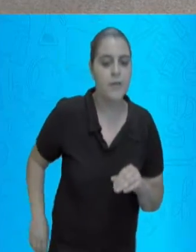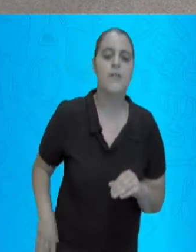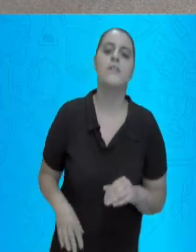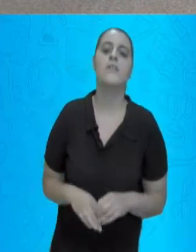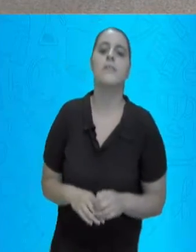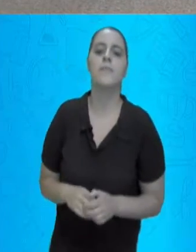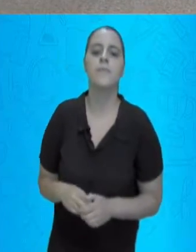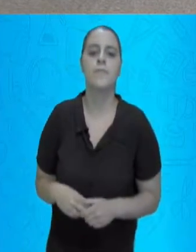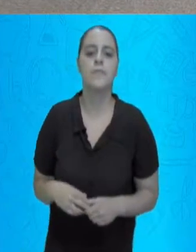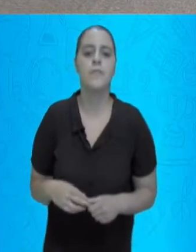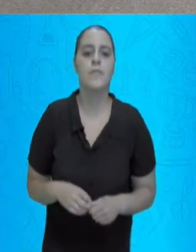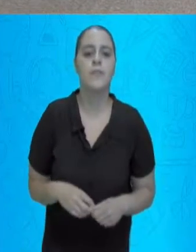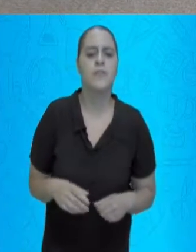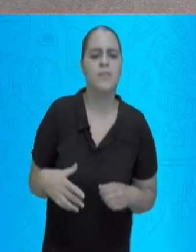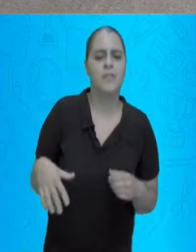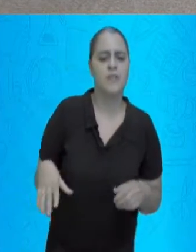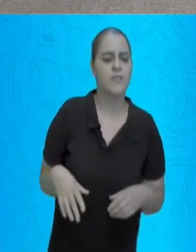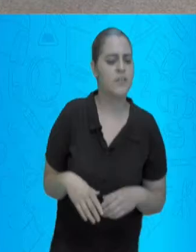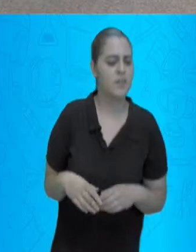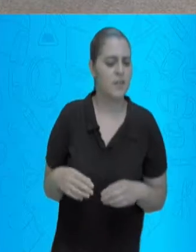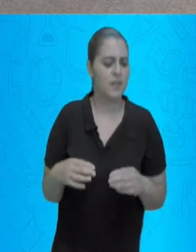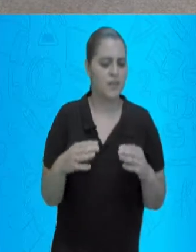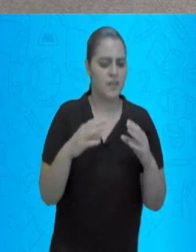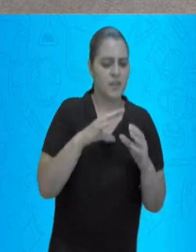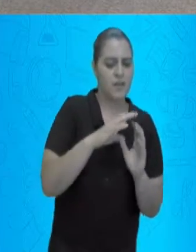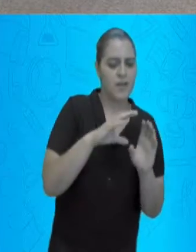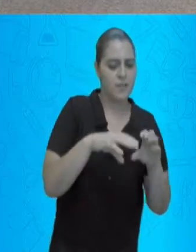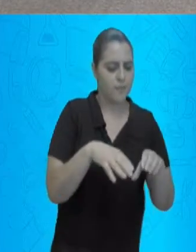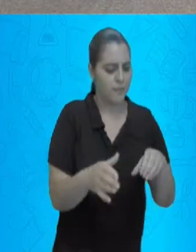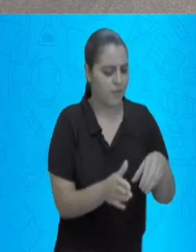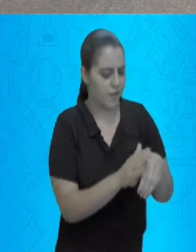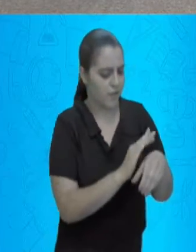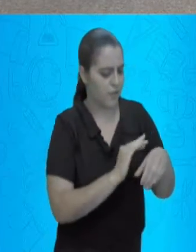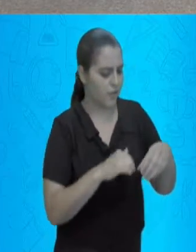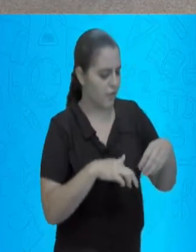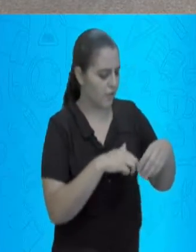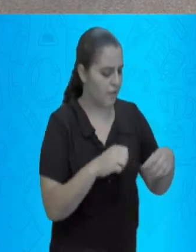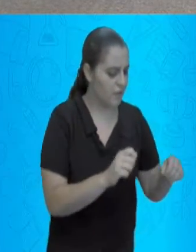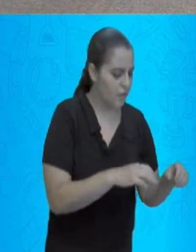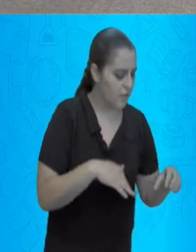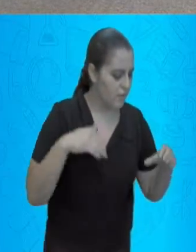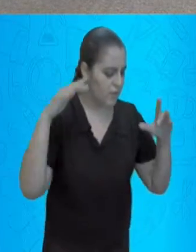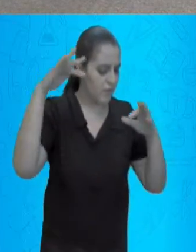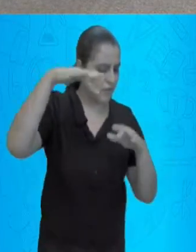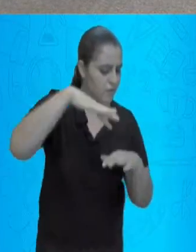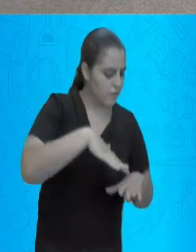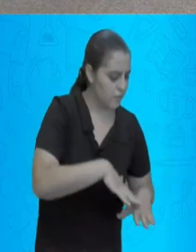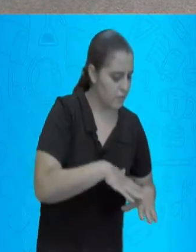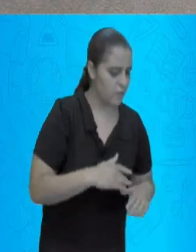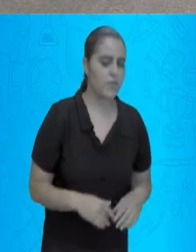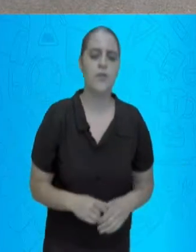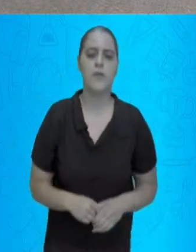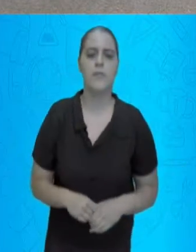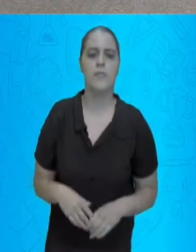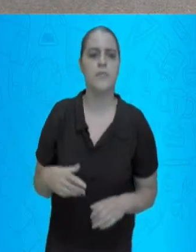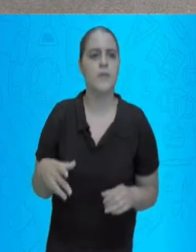são vestígios, determinadas cavernas, escavações